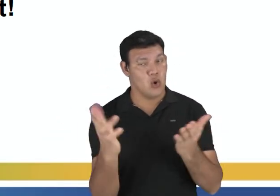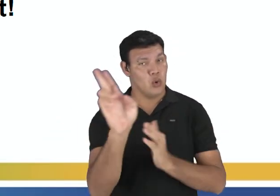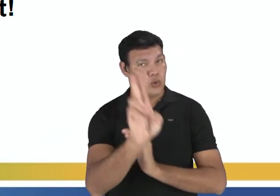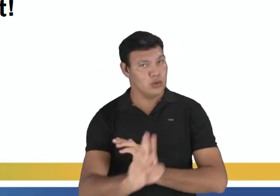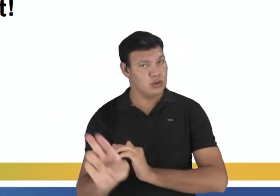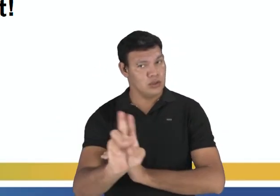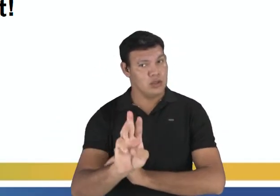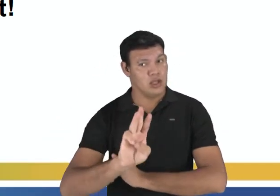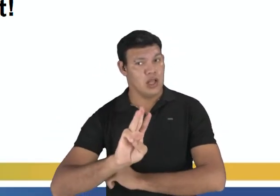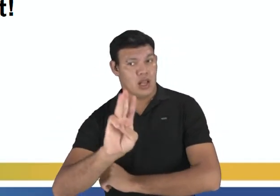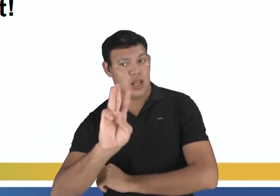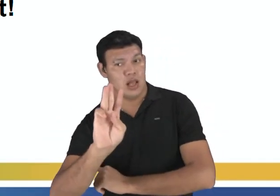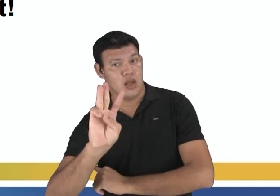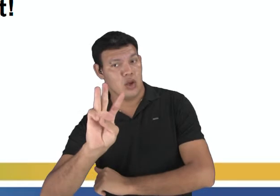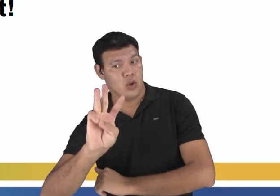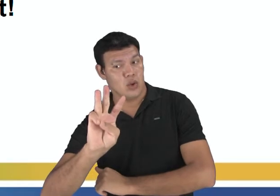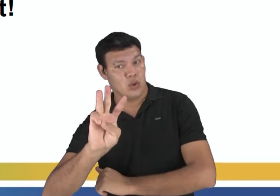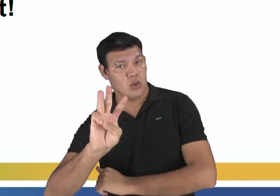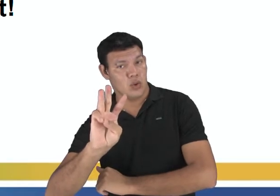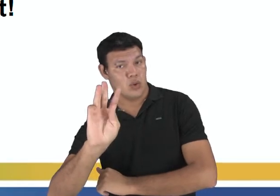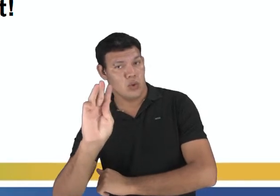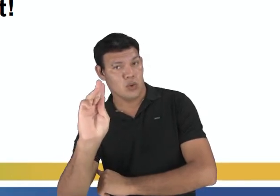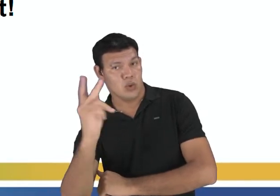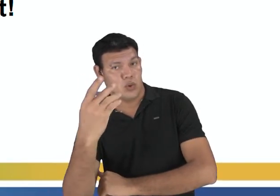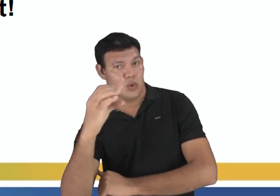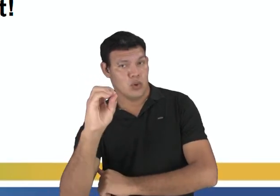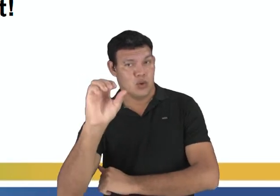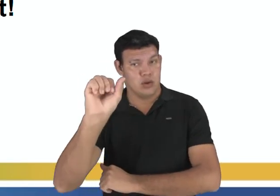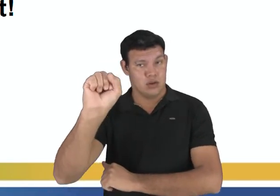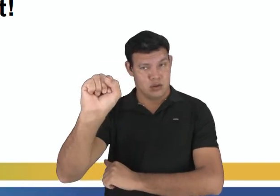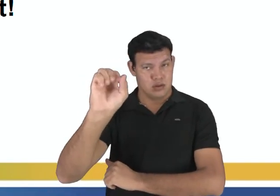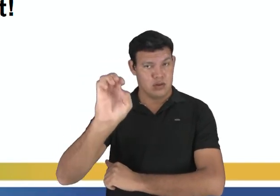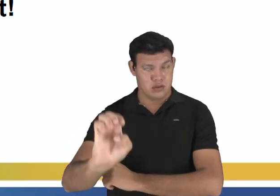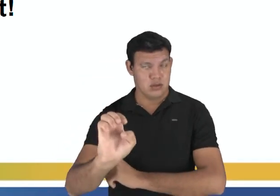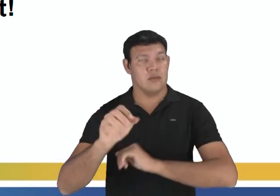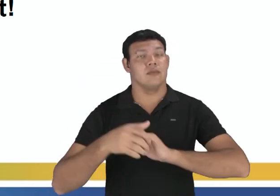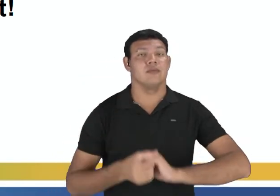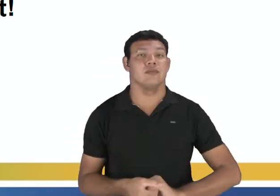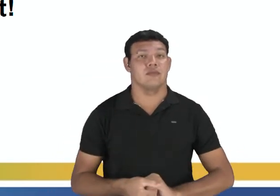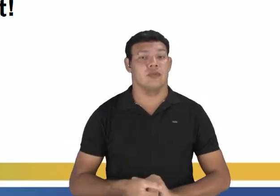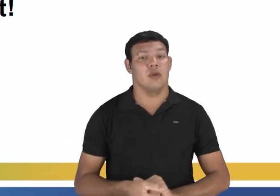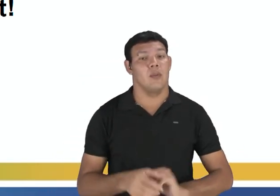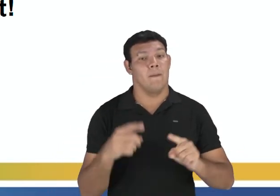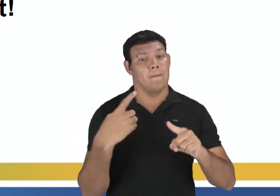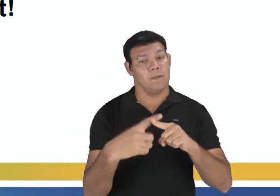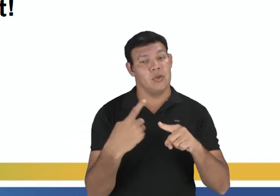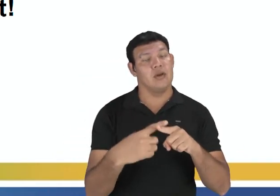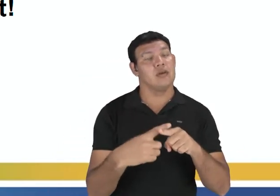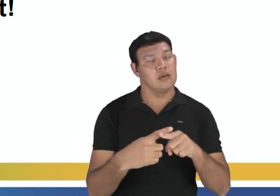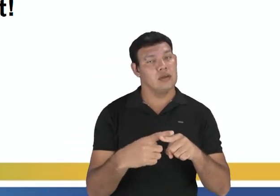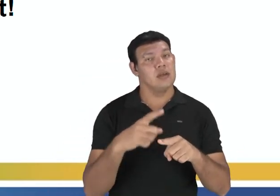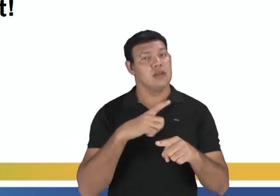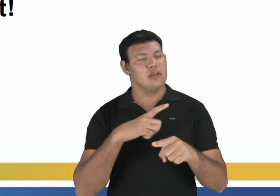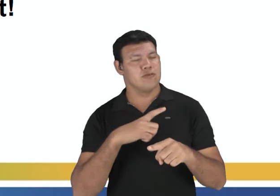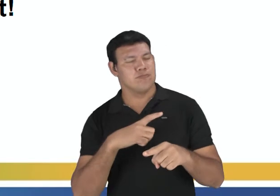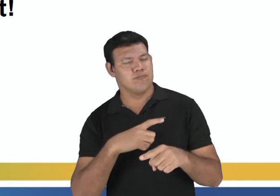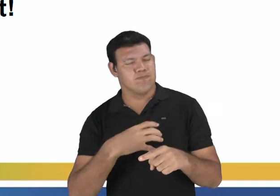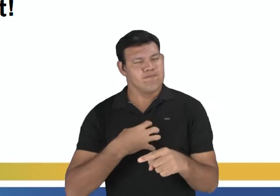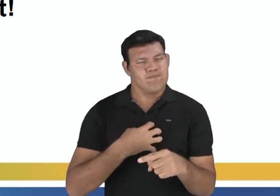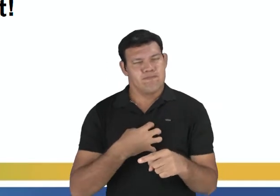uma pessoa, ainda tem aí nessa frase o sentido de posse, as notas dele. Paul is a